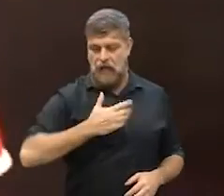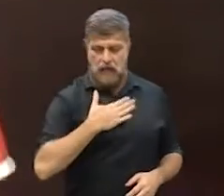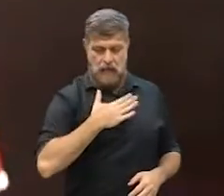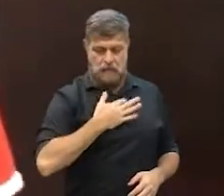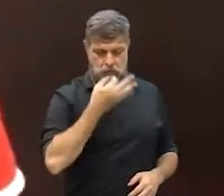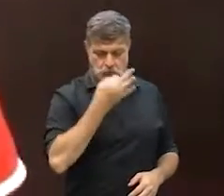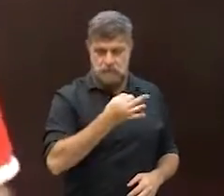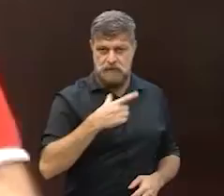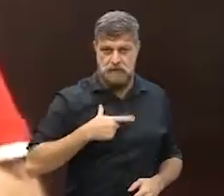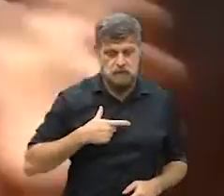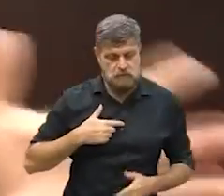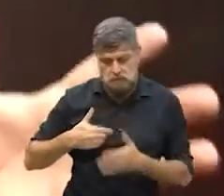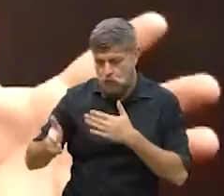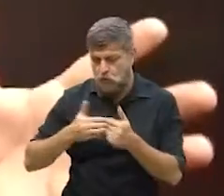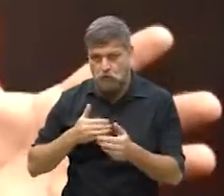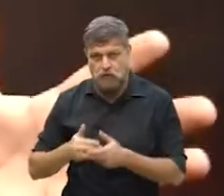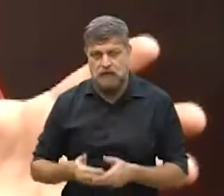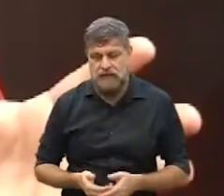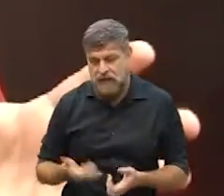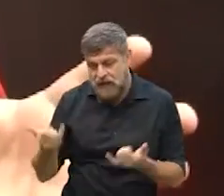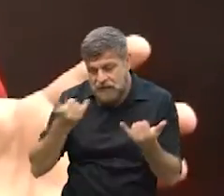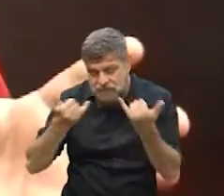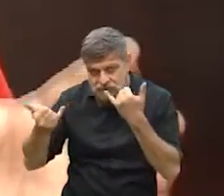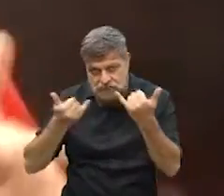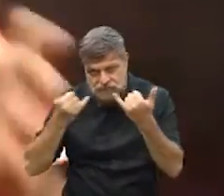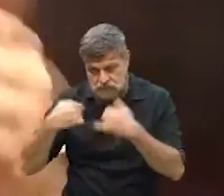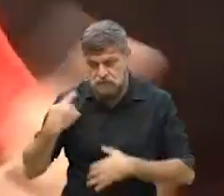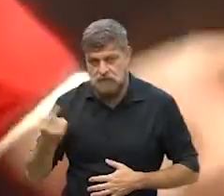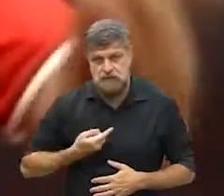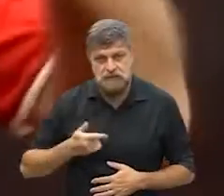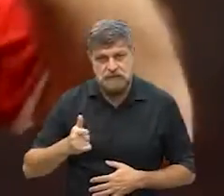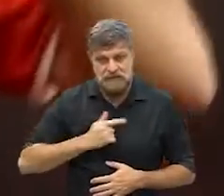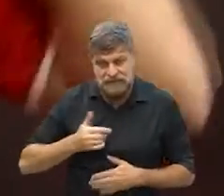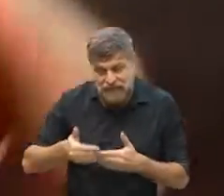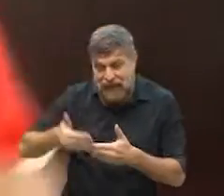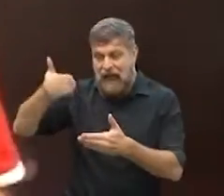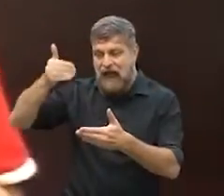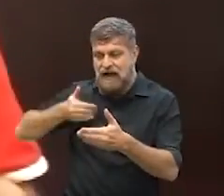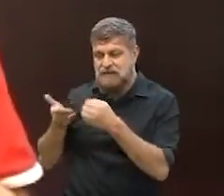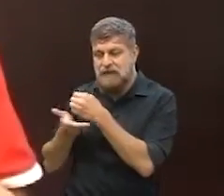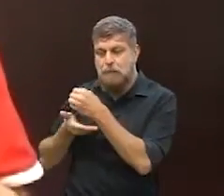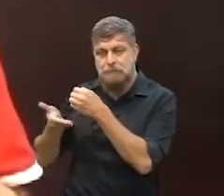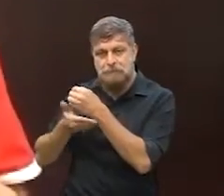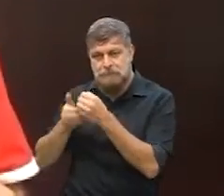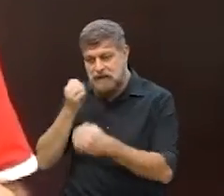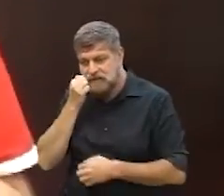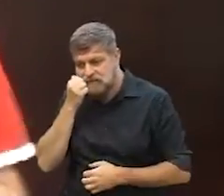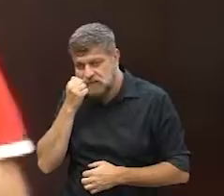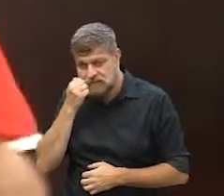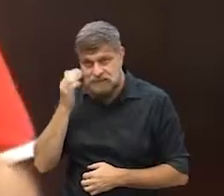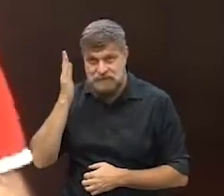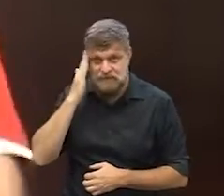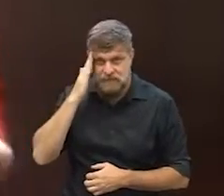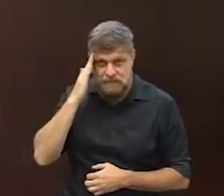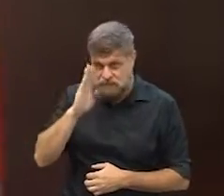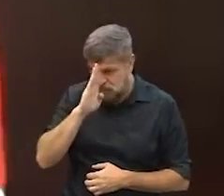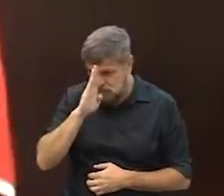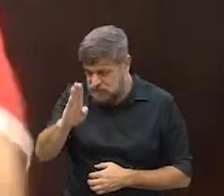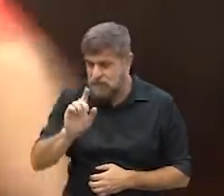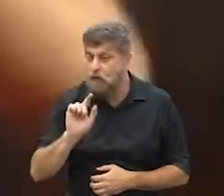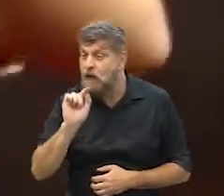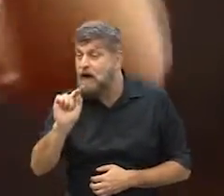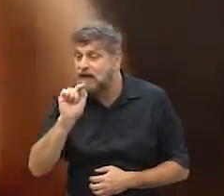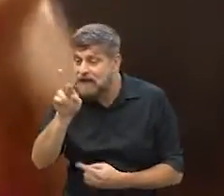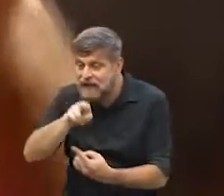nossa opinião à procedência, seja ela qual for. A gente tem que saber o embasamento científico. E o principal é saber